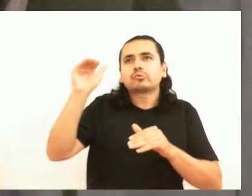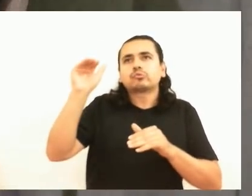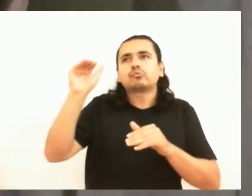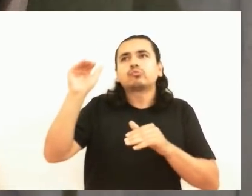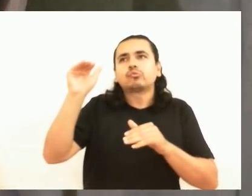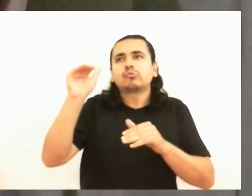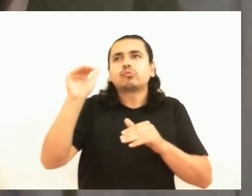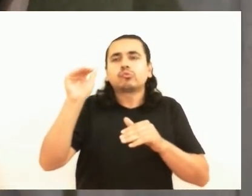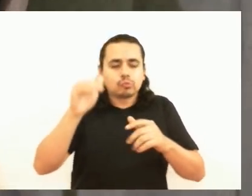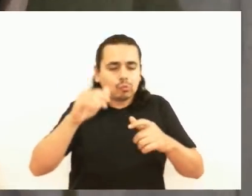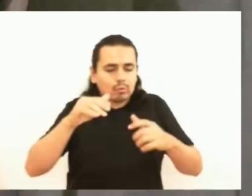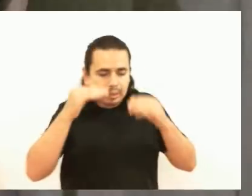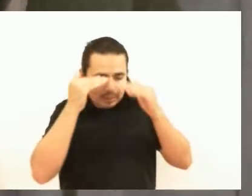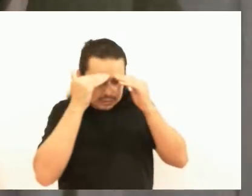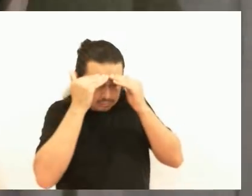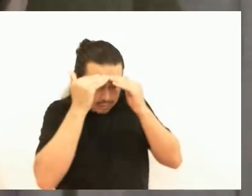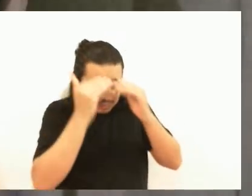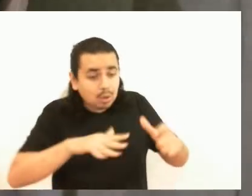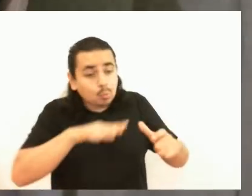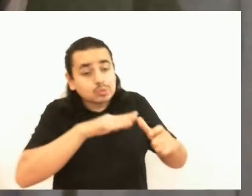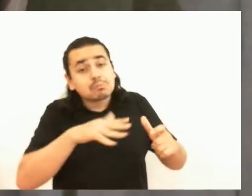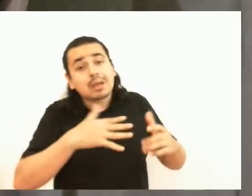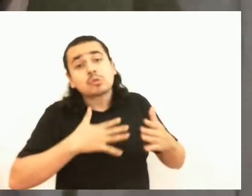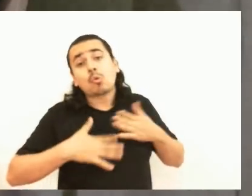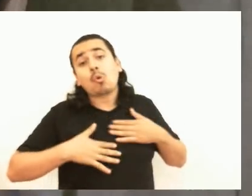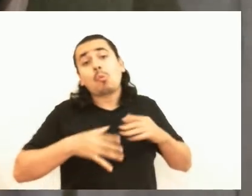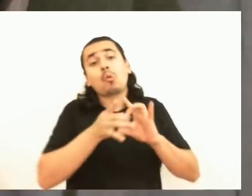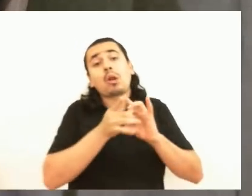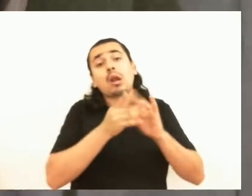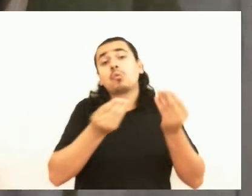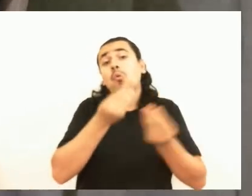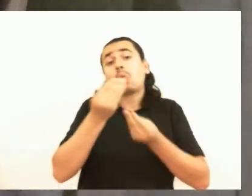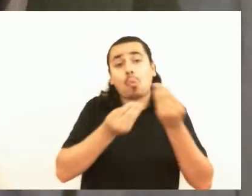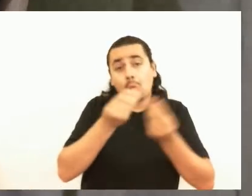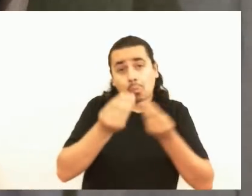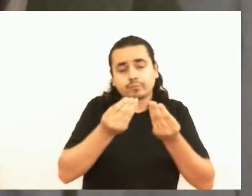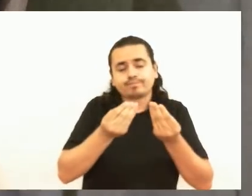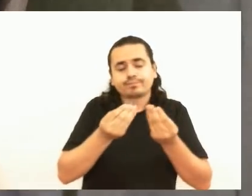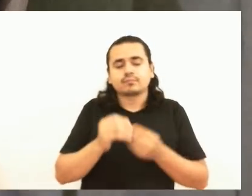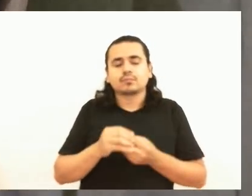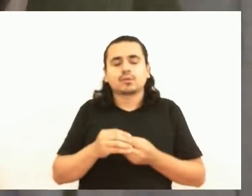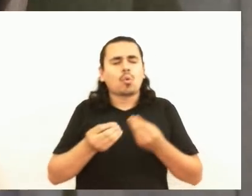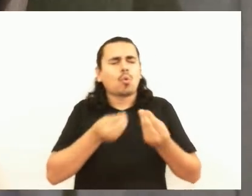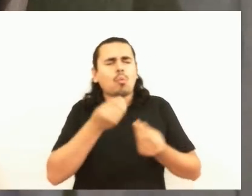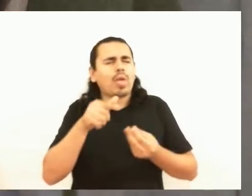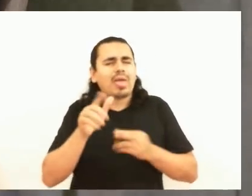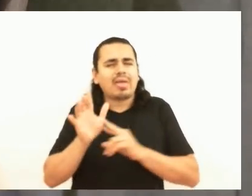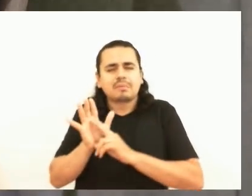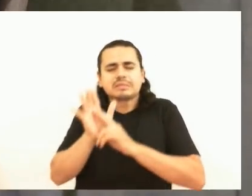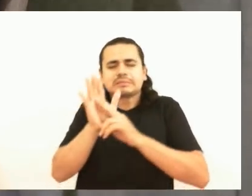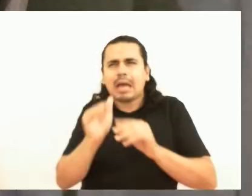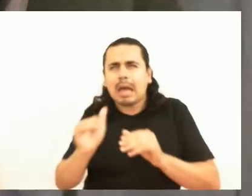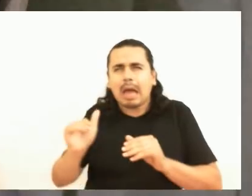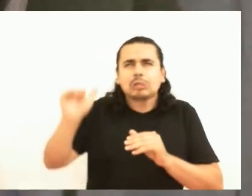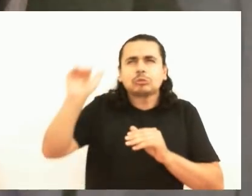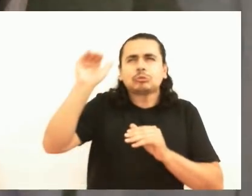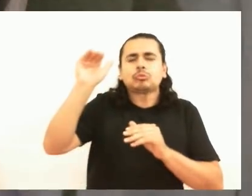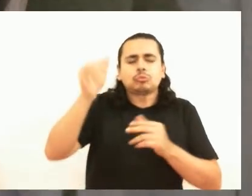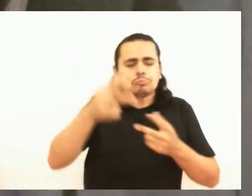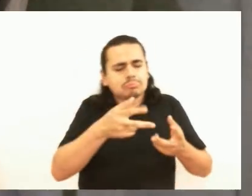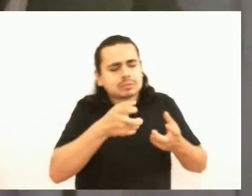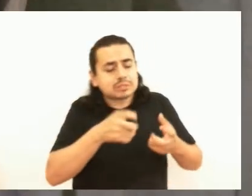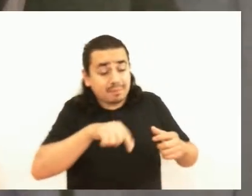espaço de um corpo livre né o que representa isso é para um produto é uma criança